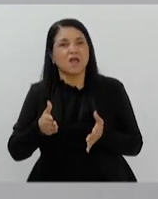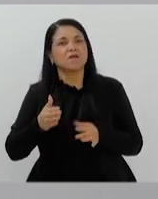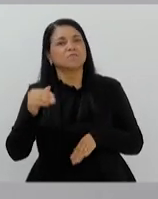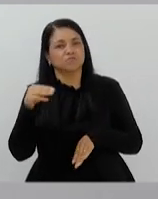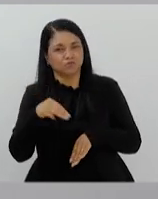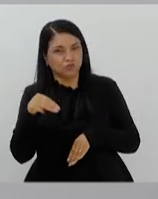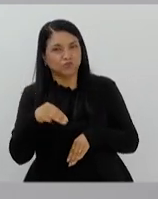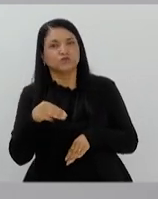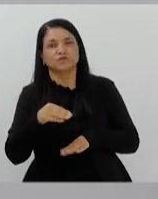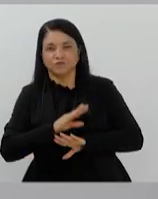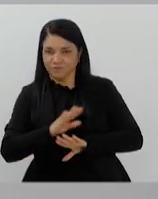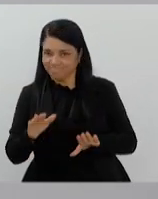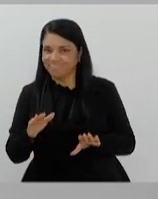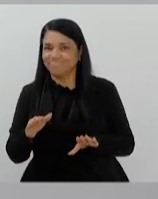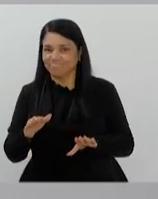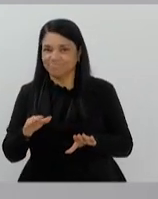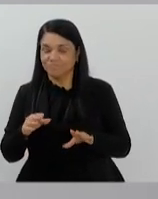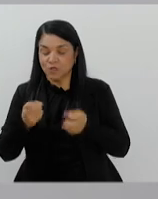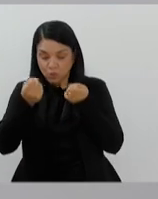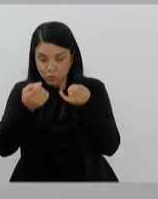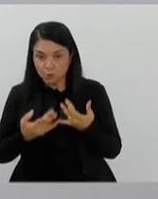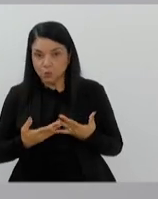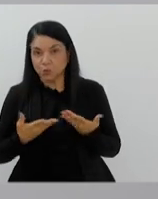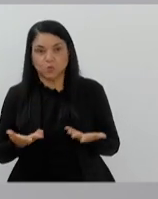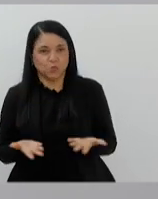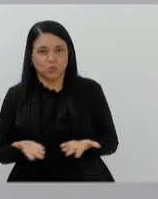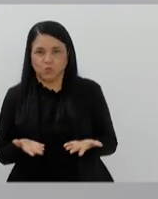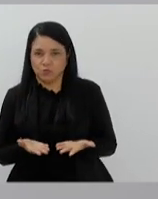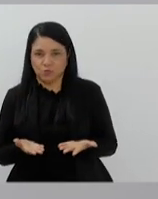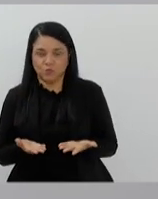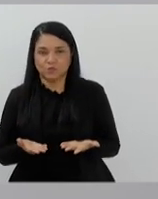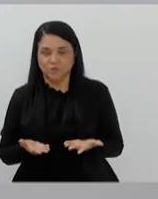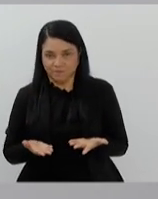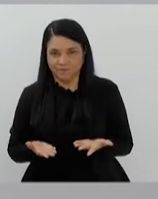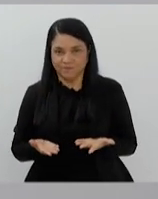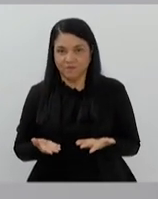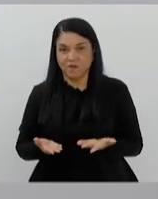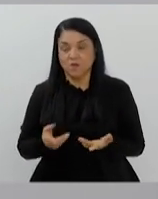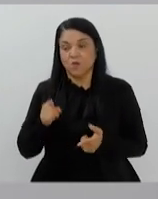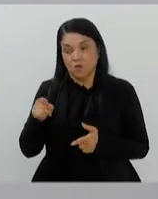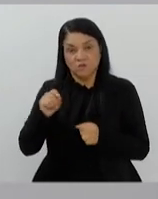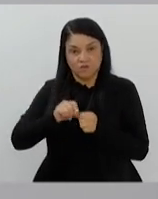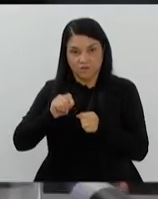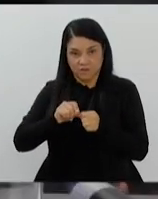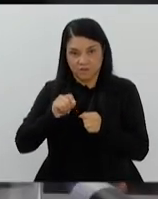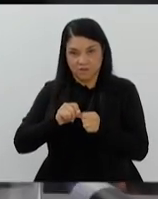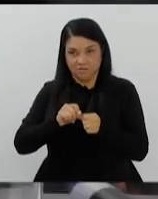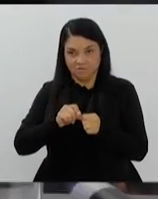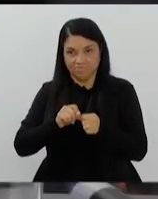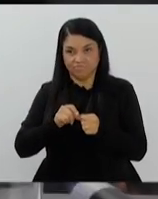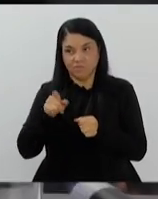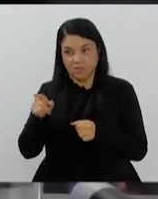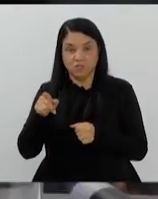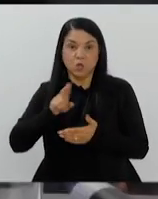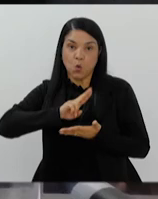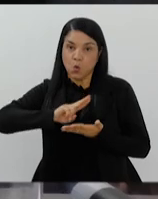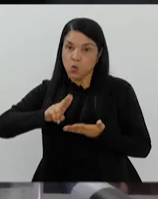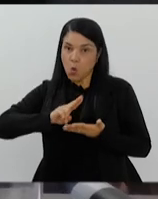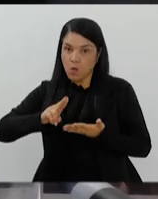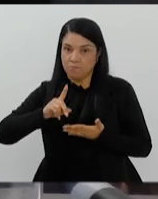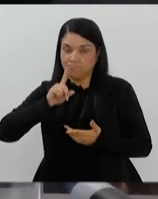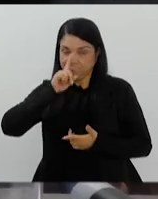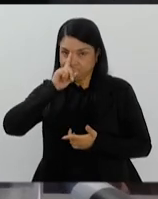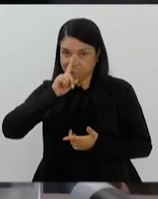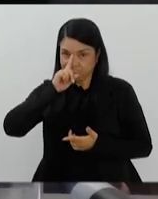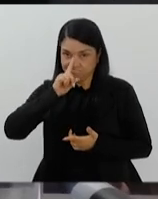referendar tudo que eu t dizendo aqui ou a senhora tá fazendo isso e colocando em risco a sua seu nome no